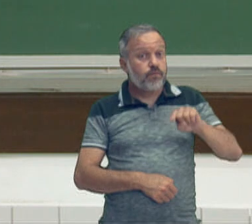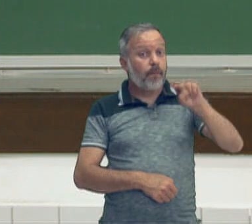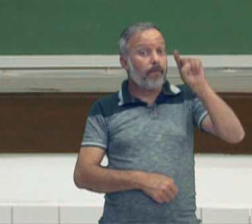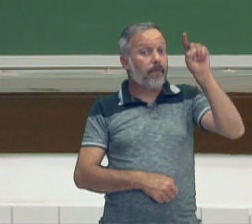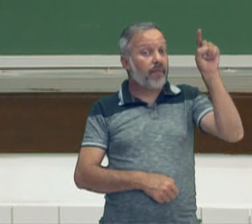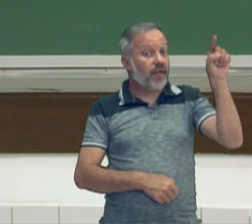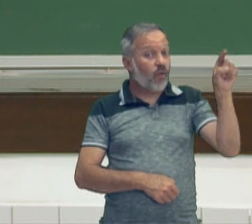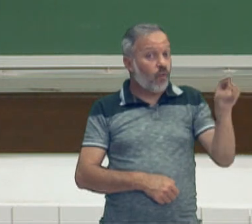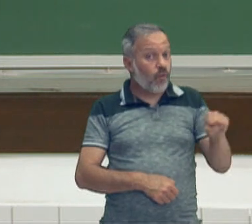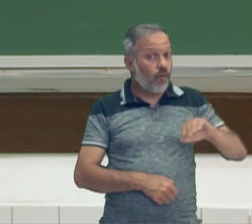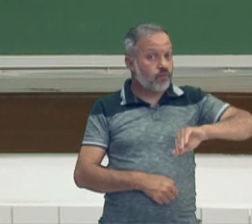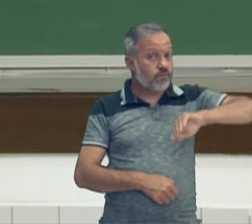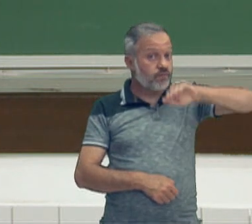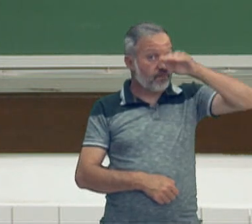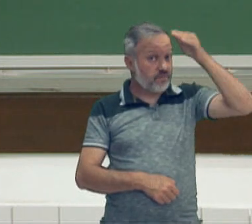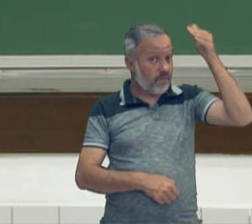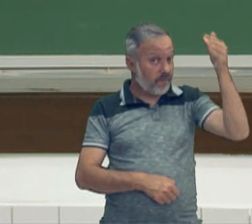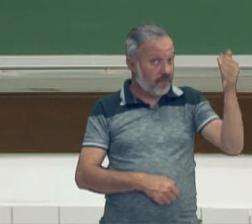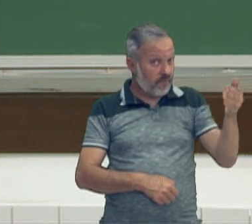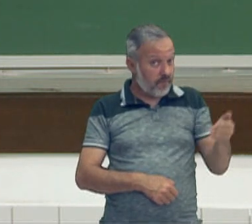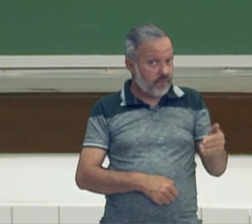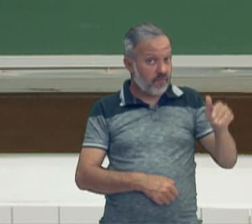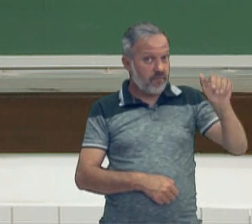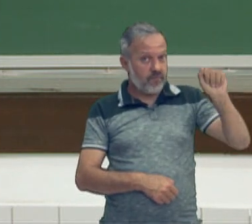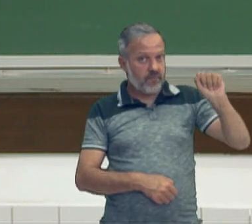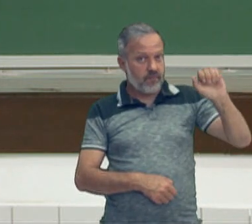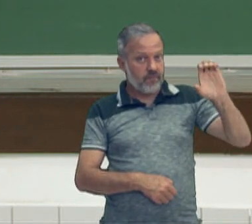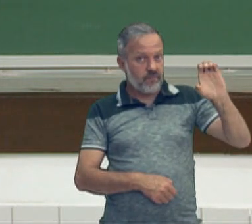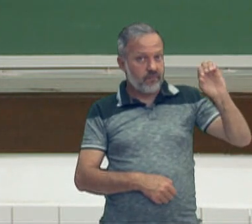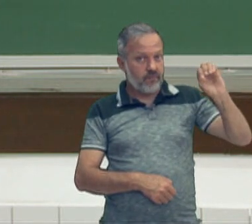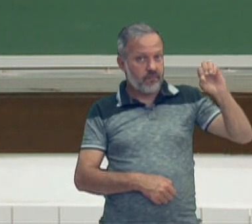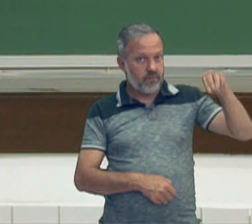da Argentina e Chile, ok? Bom,